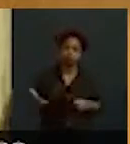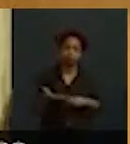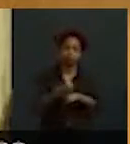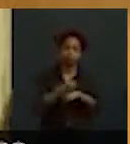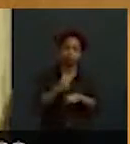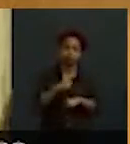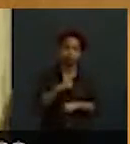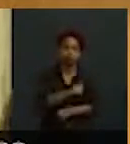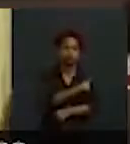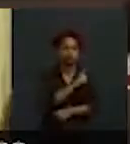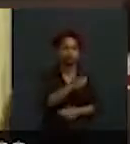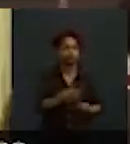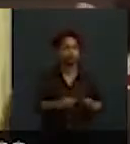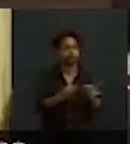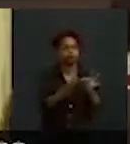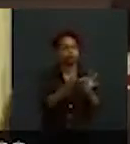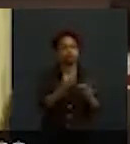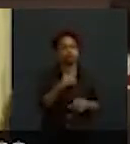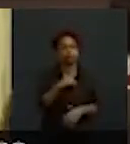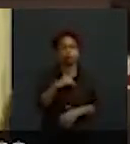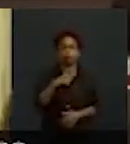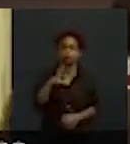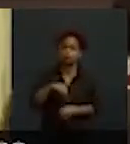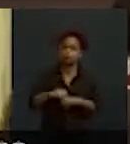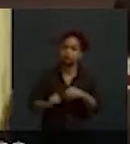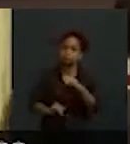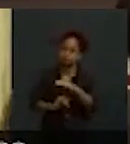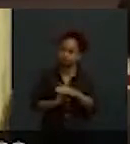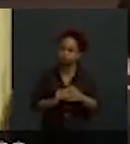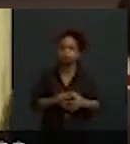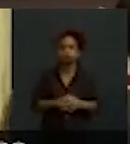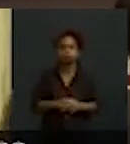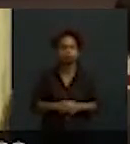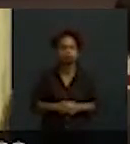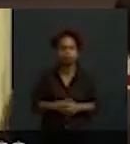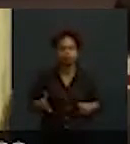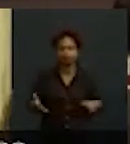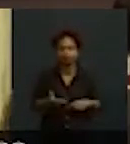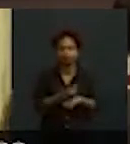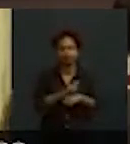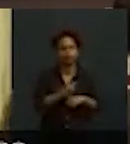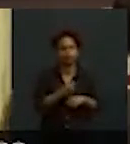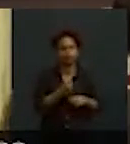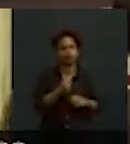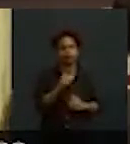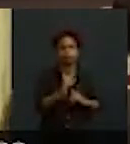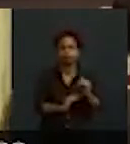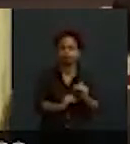da gestão tecnológica da instituição. Excelente servidor,